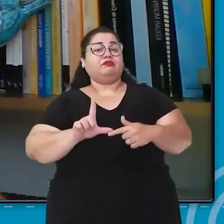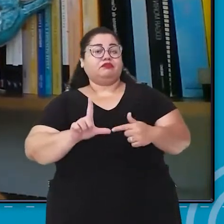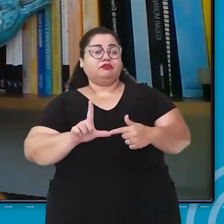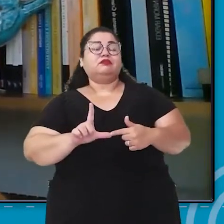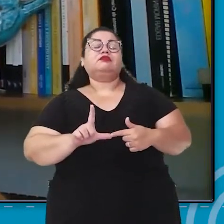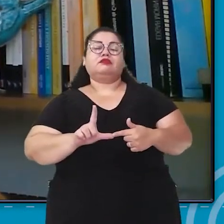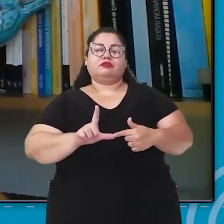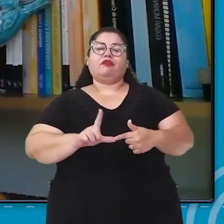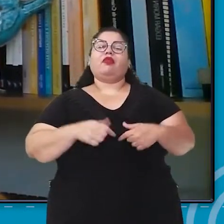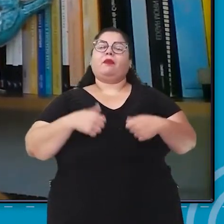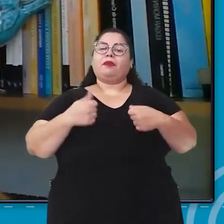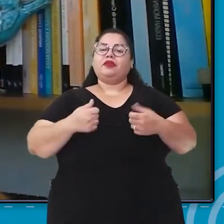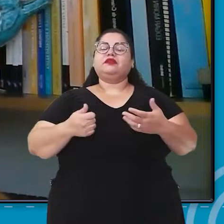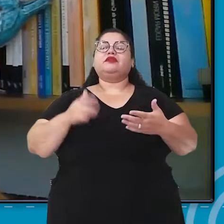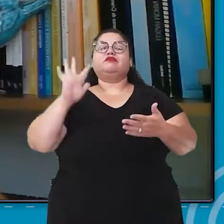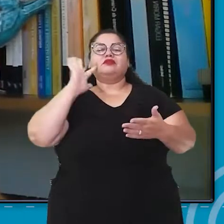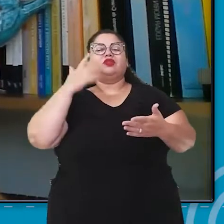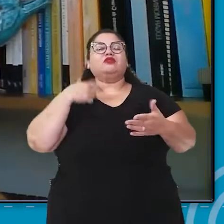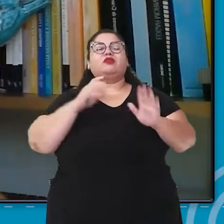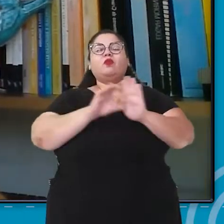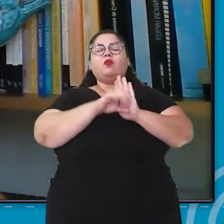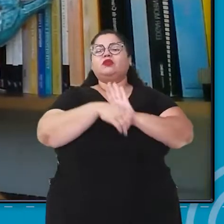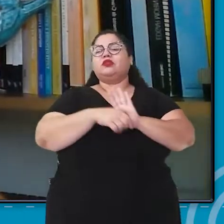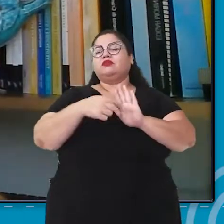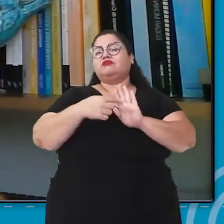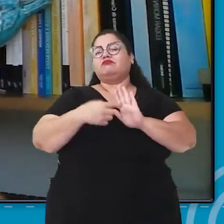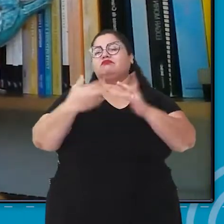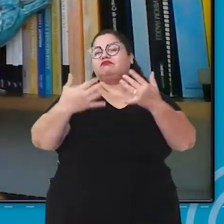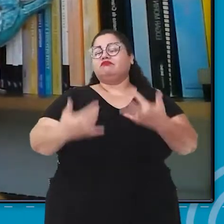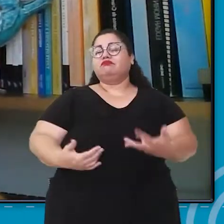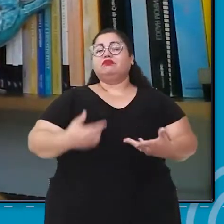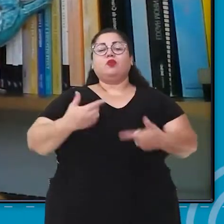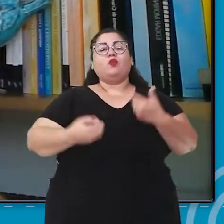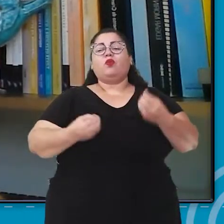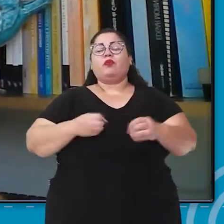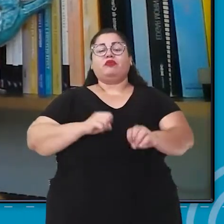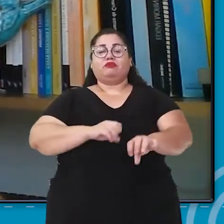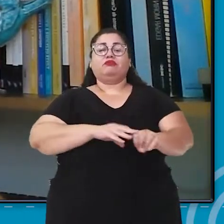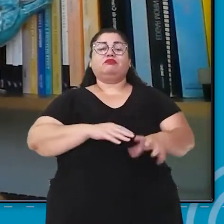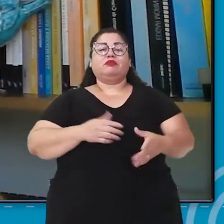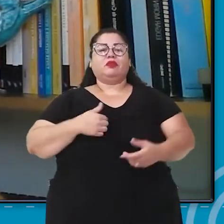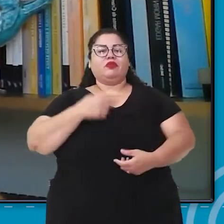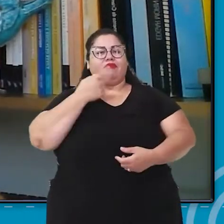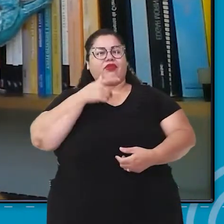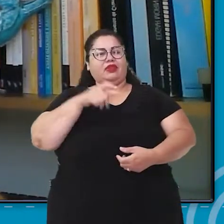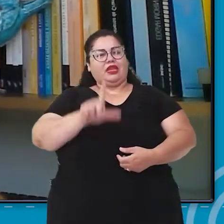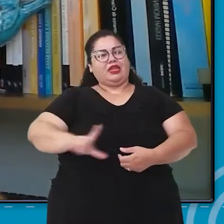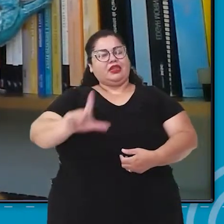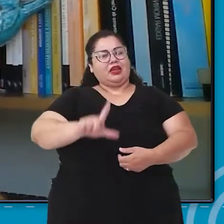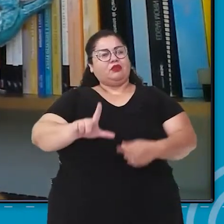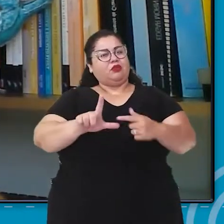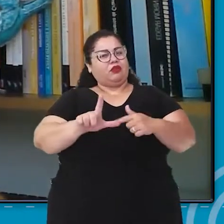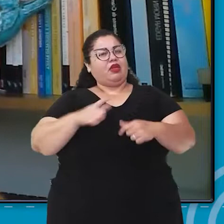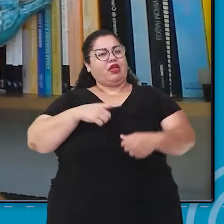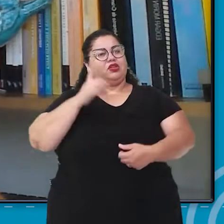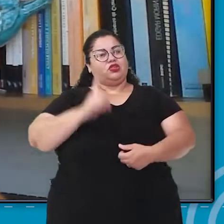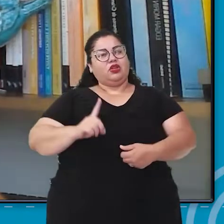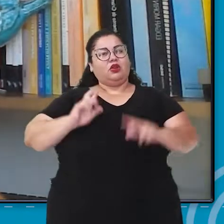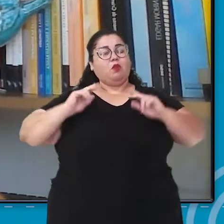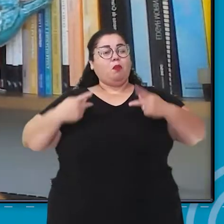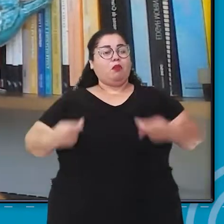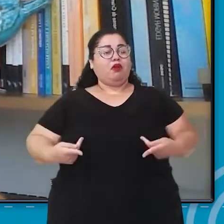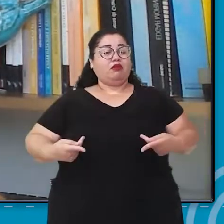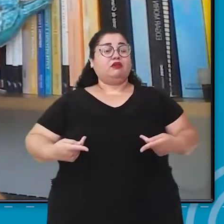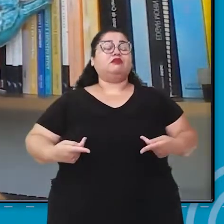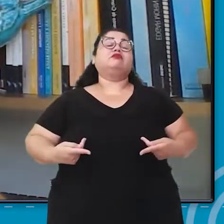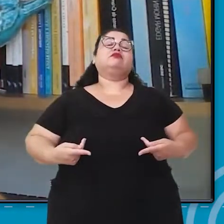a gente precisa revolver um conceito muito importante de Antônio Cândido, quando diz que a literatura é um direito